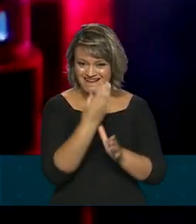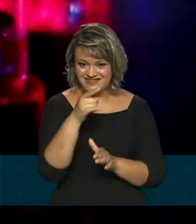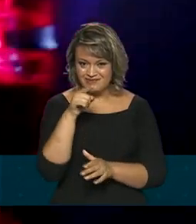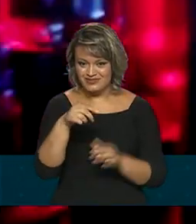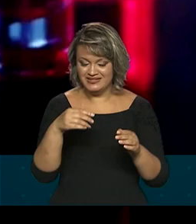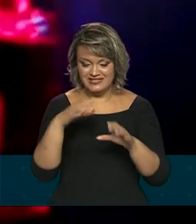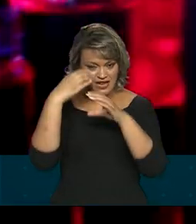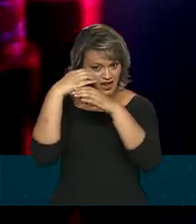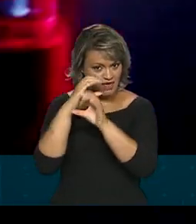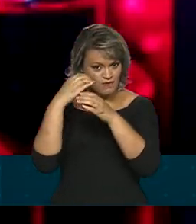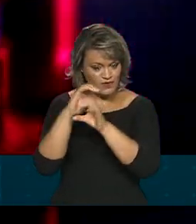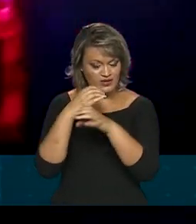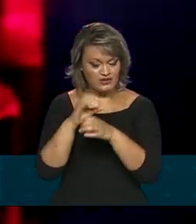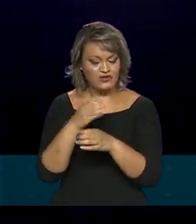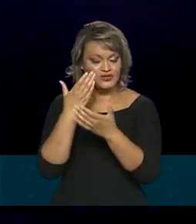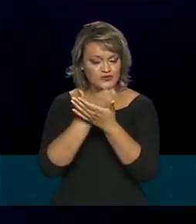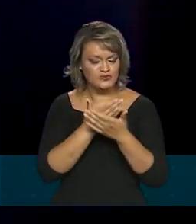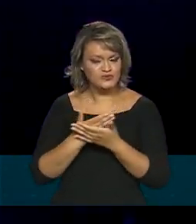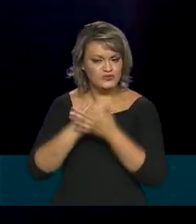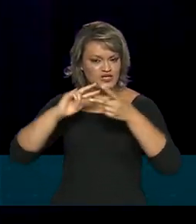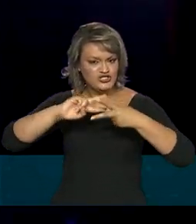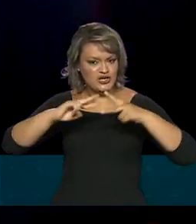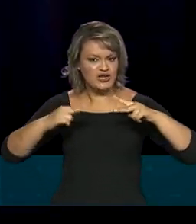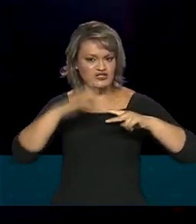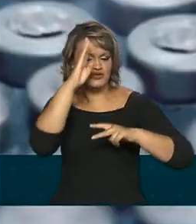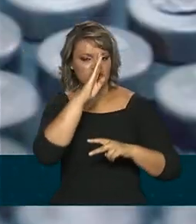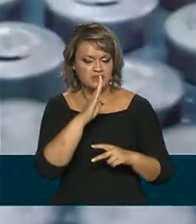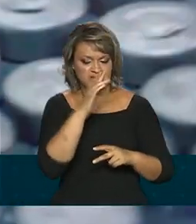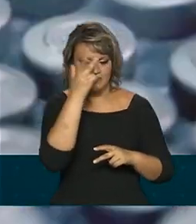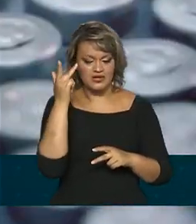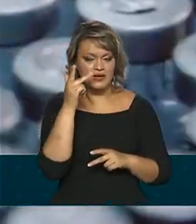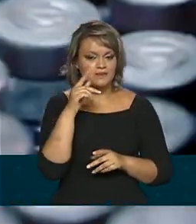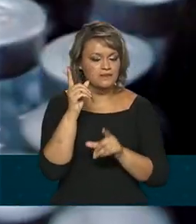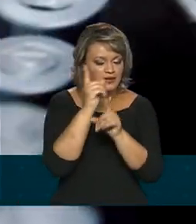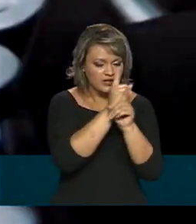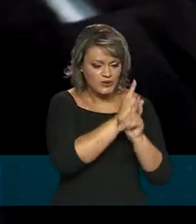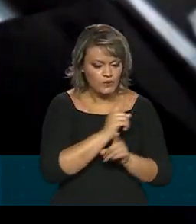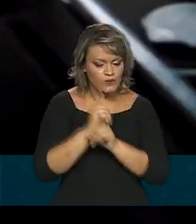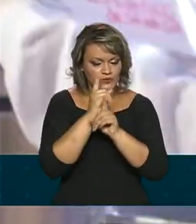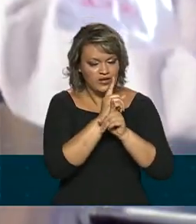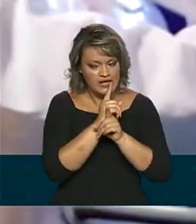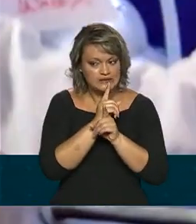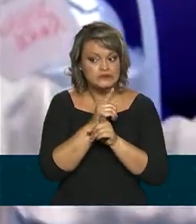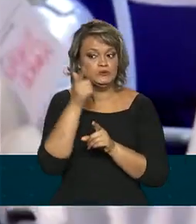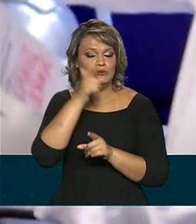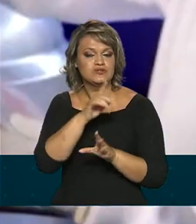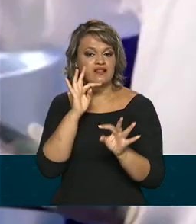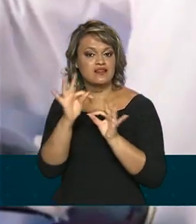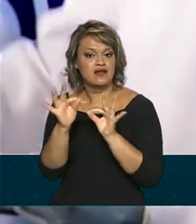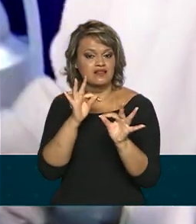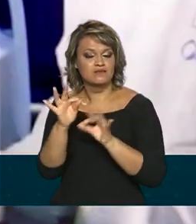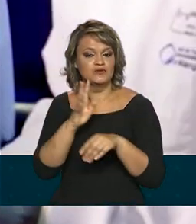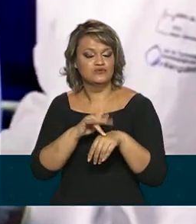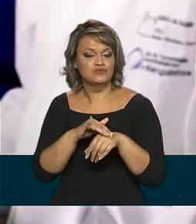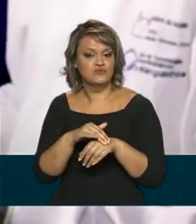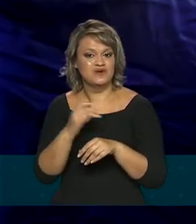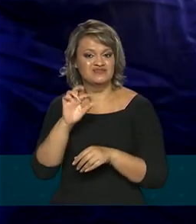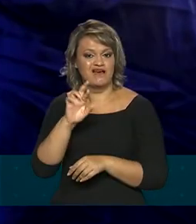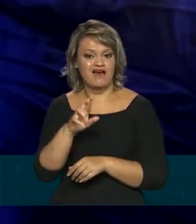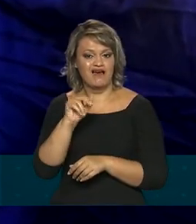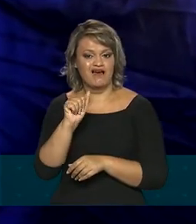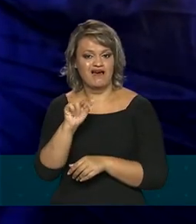sequenciar o material genético de brasileiros para buscar o diagnóstico e desenvolver o tratamento de doenças